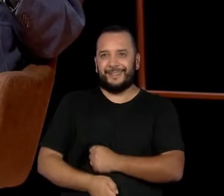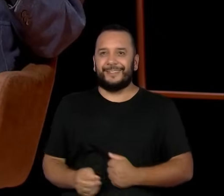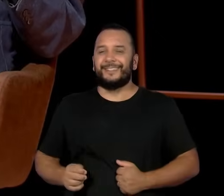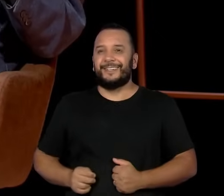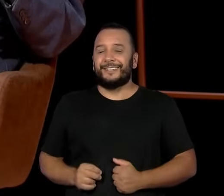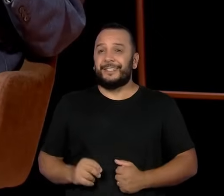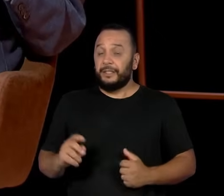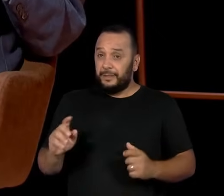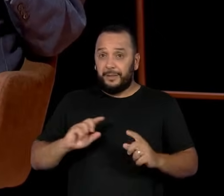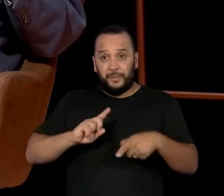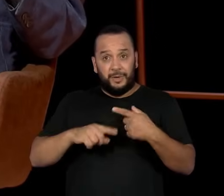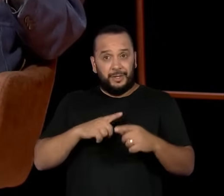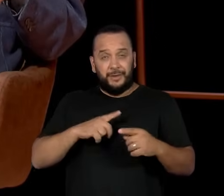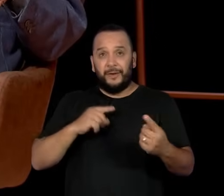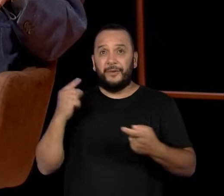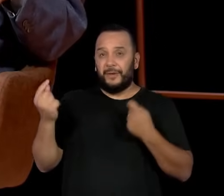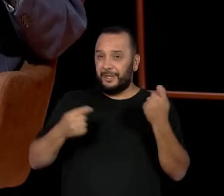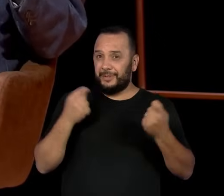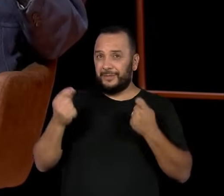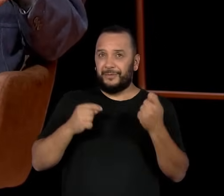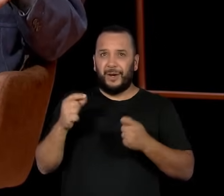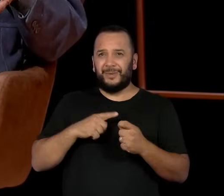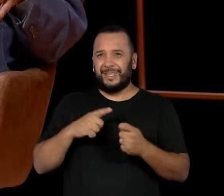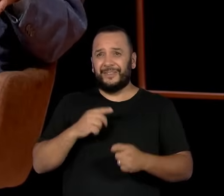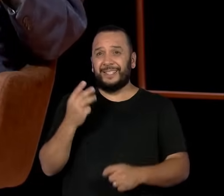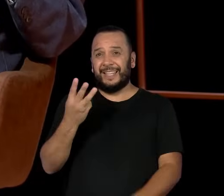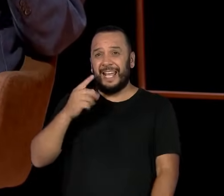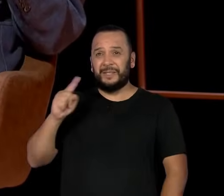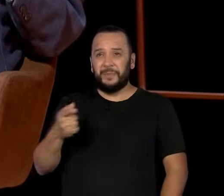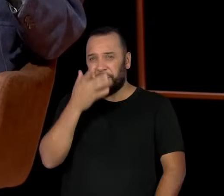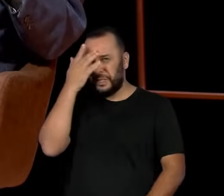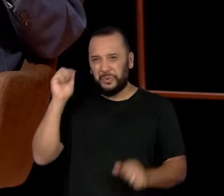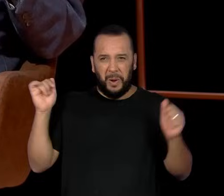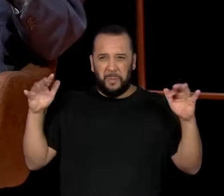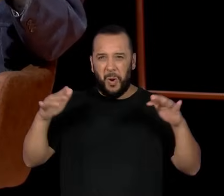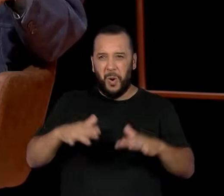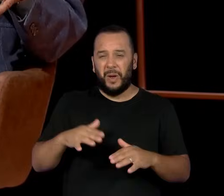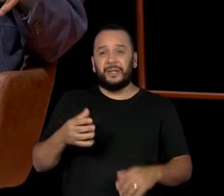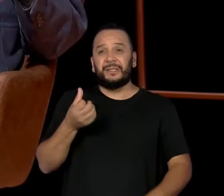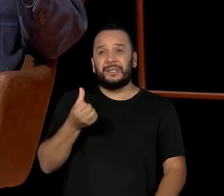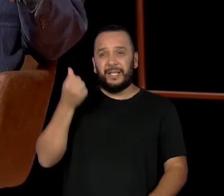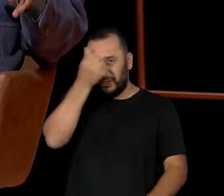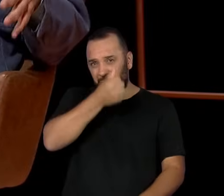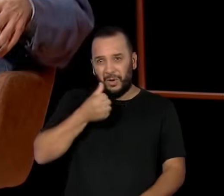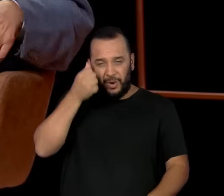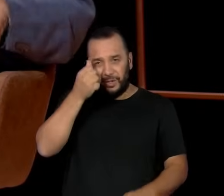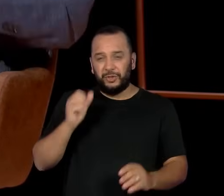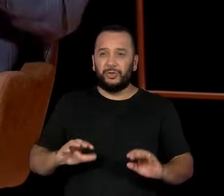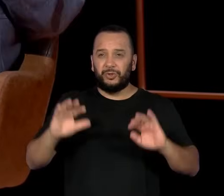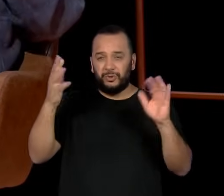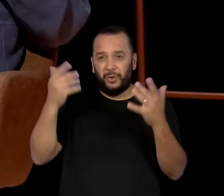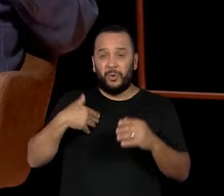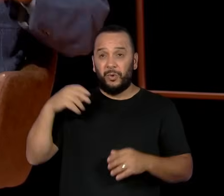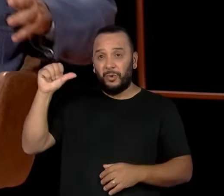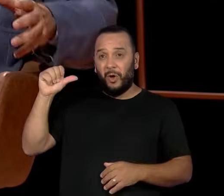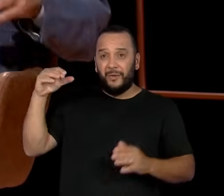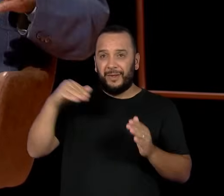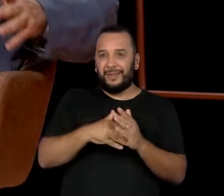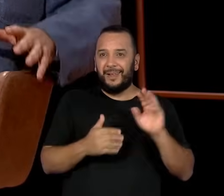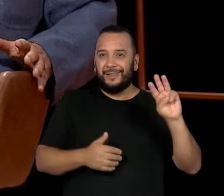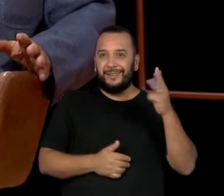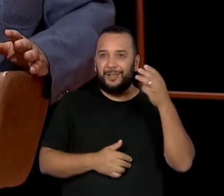festival, nós tivemos lotação esgotada, 3.000 pessoas, 6 horas de espetáculo, começou às 9 da noite, terminou às 3 da